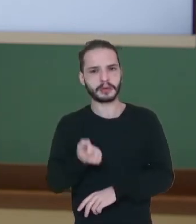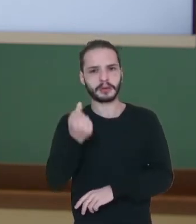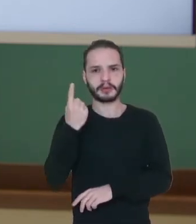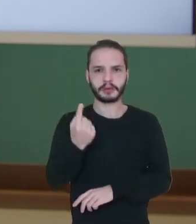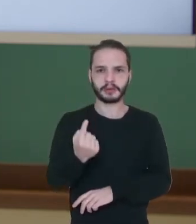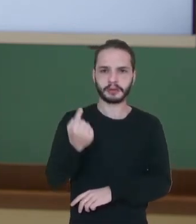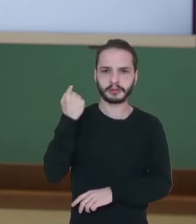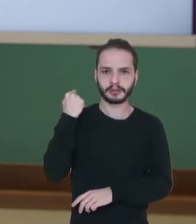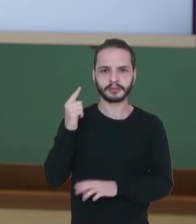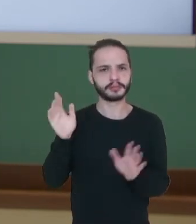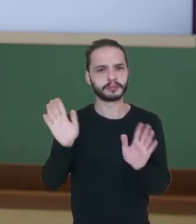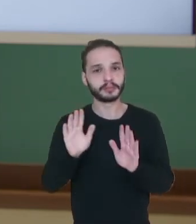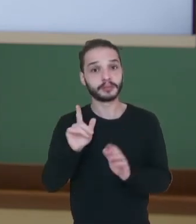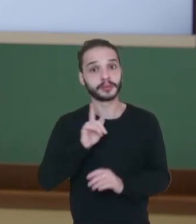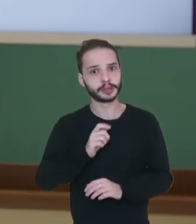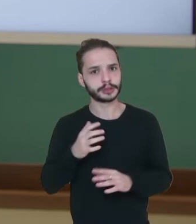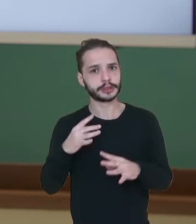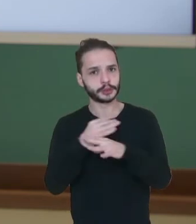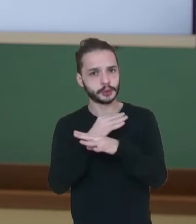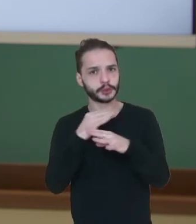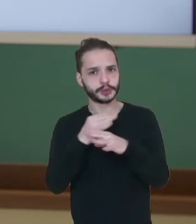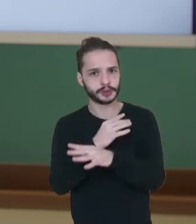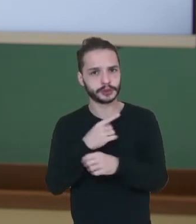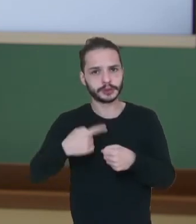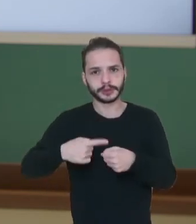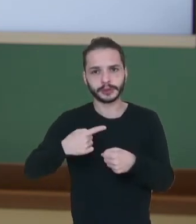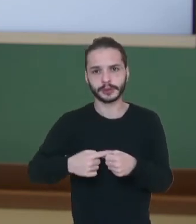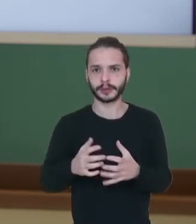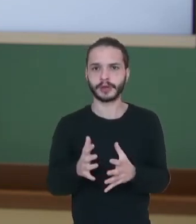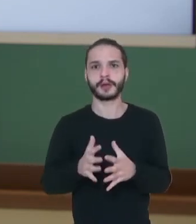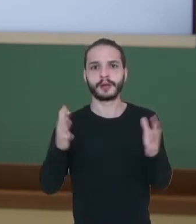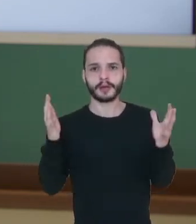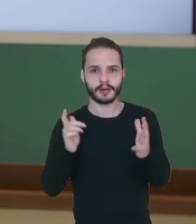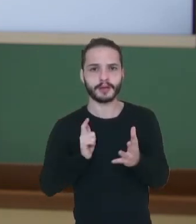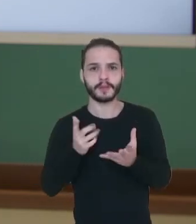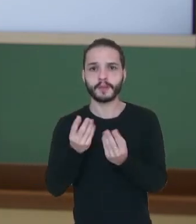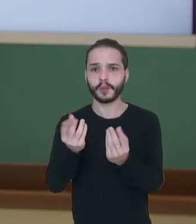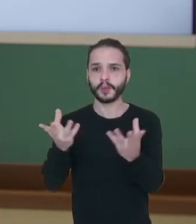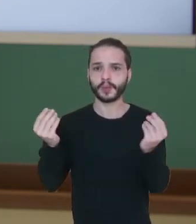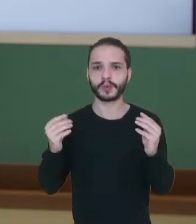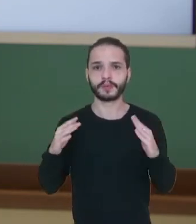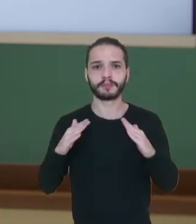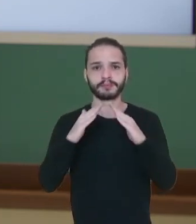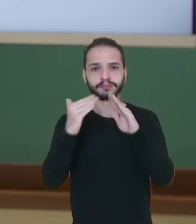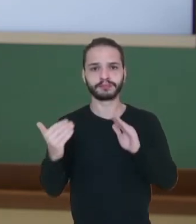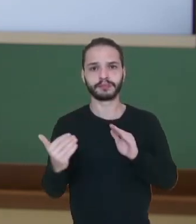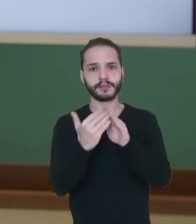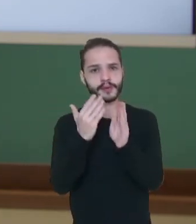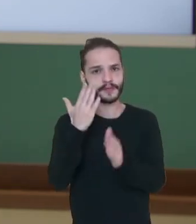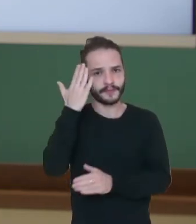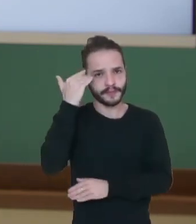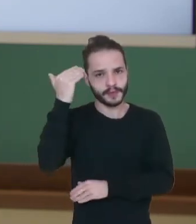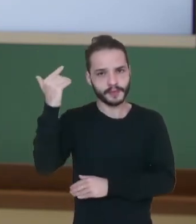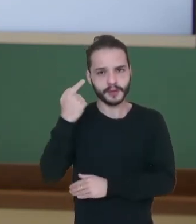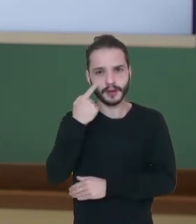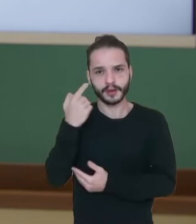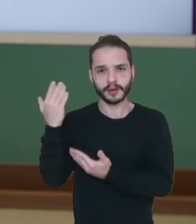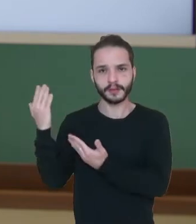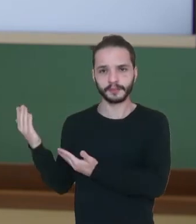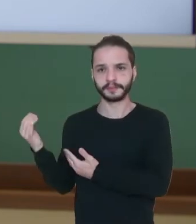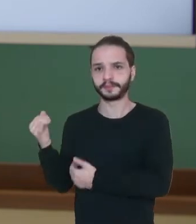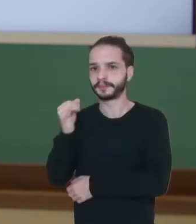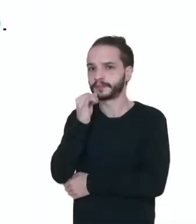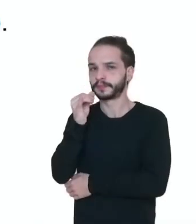atrasados, tinham grandes cidades, inclusive muitas pirâmides, algumas bem famosas. É o exemplo da